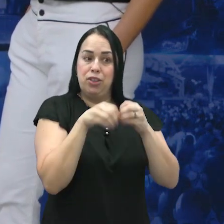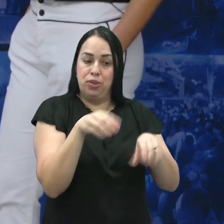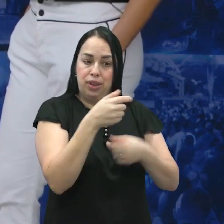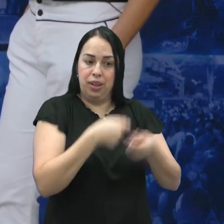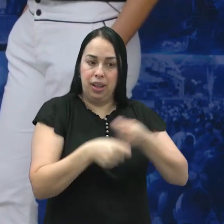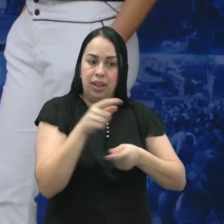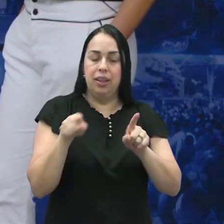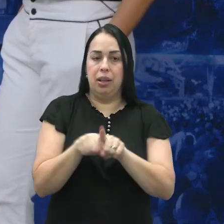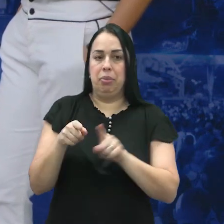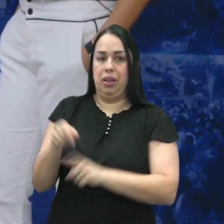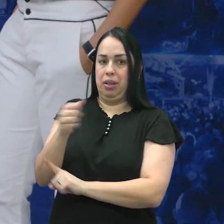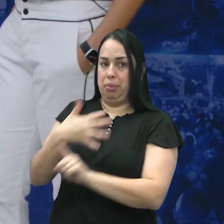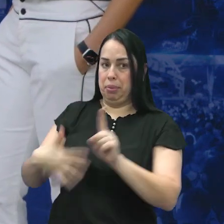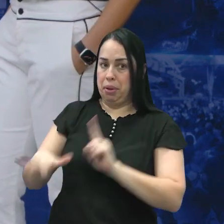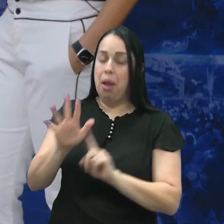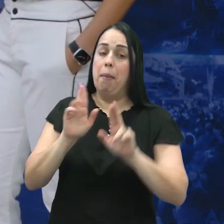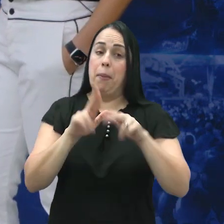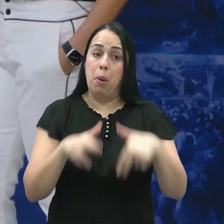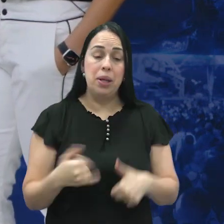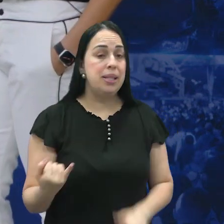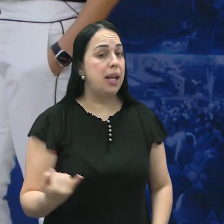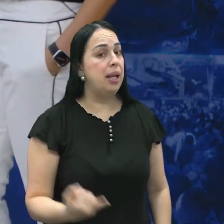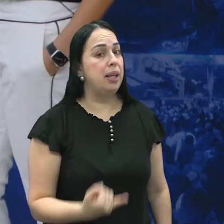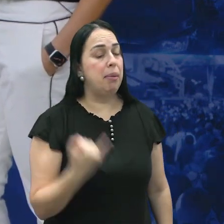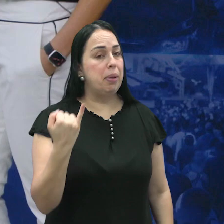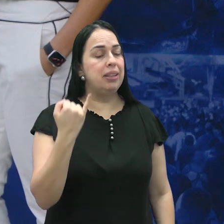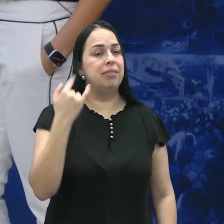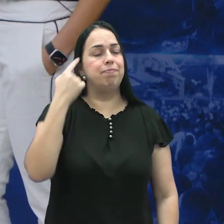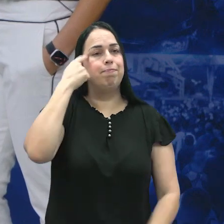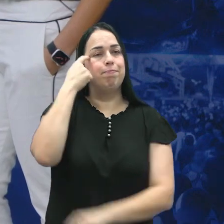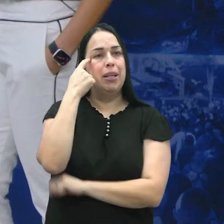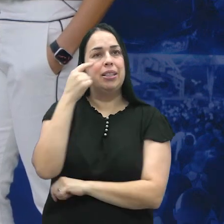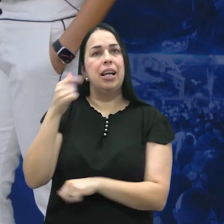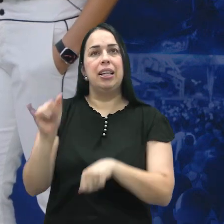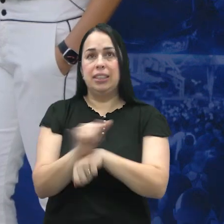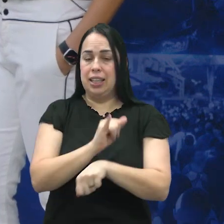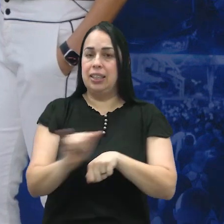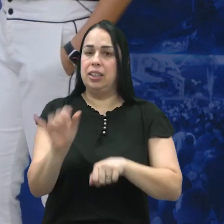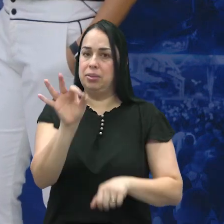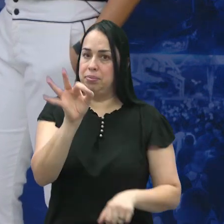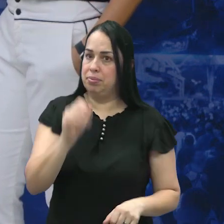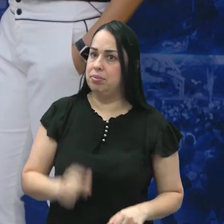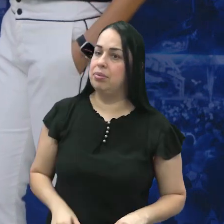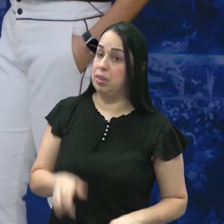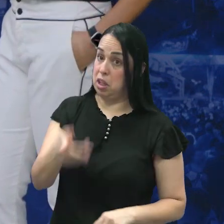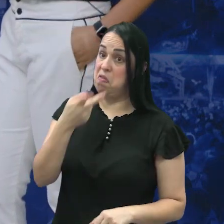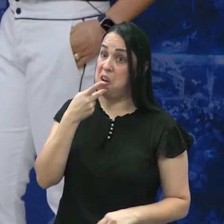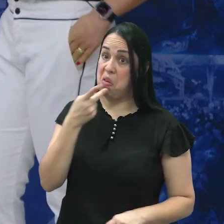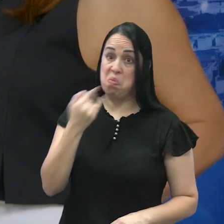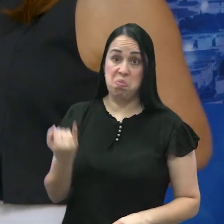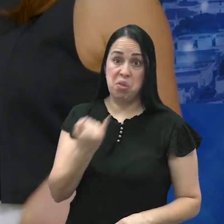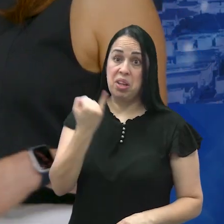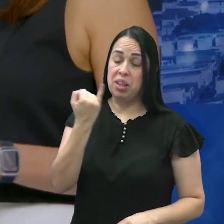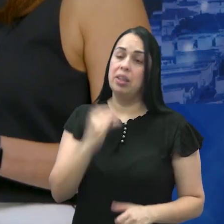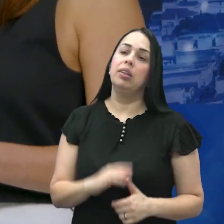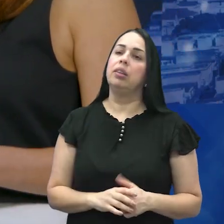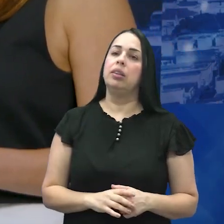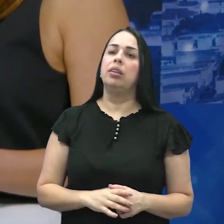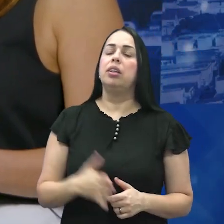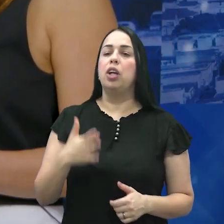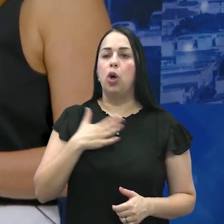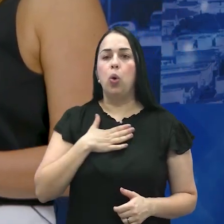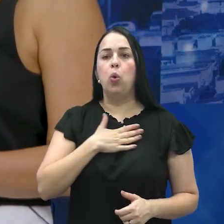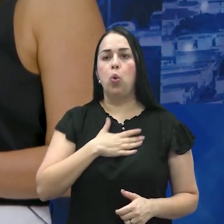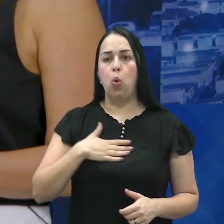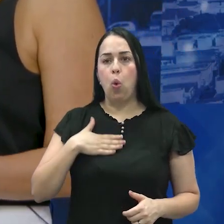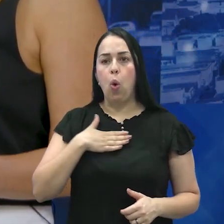a parte ambiental também. Por isso que é tão importante pensar esse problema. Excelente ponto que você traz. Eu gosto muito dos